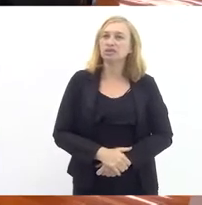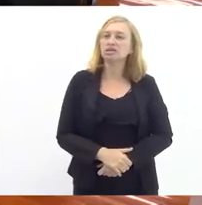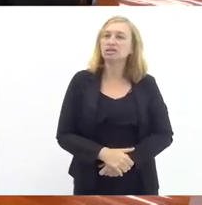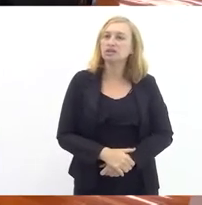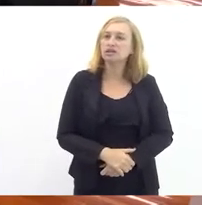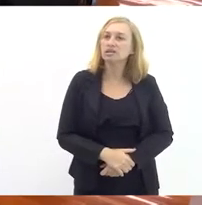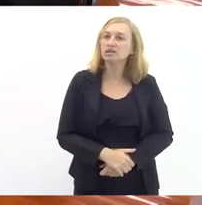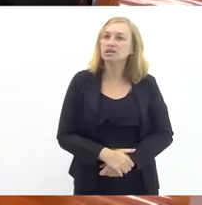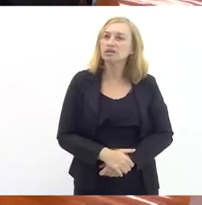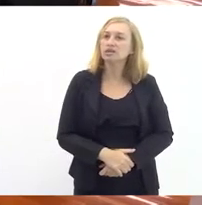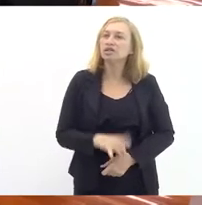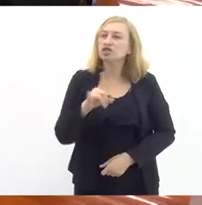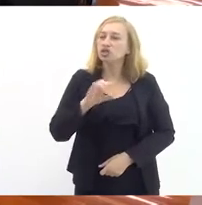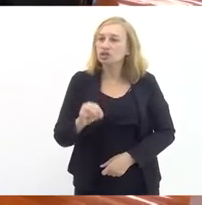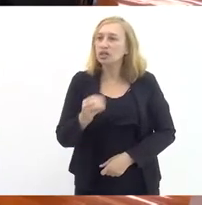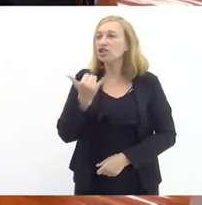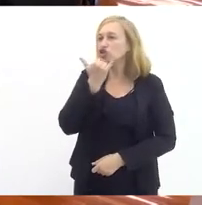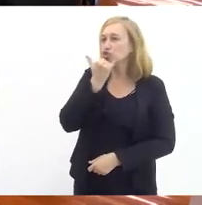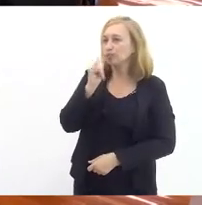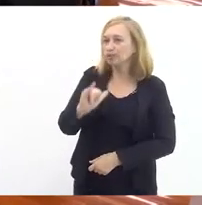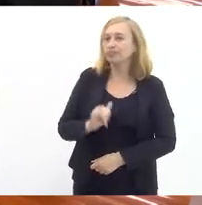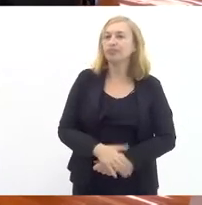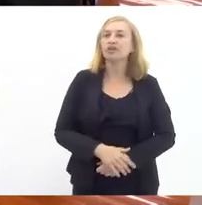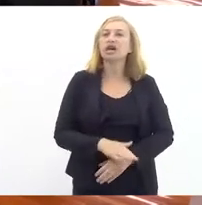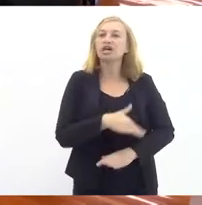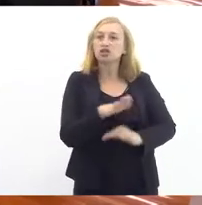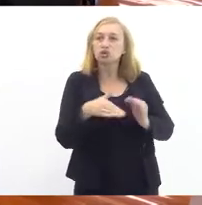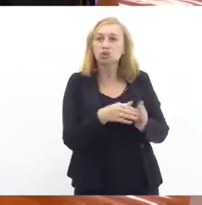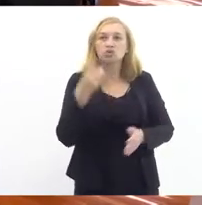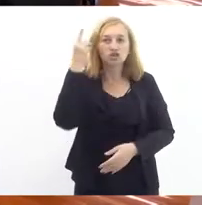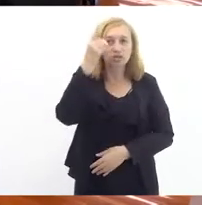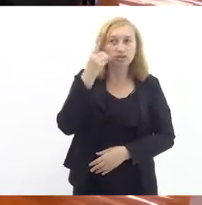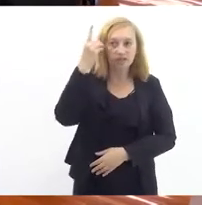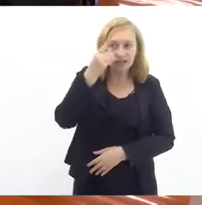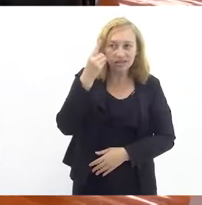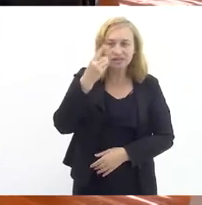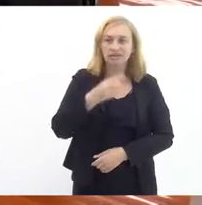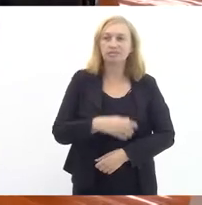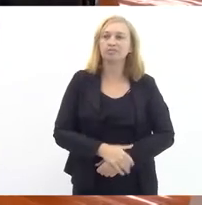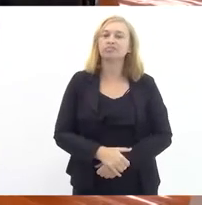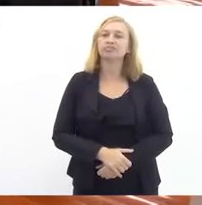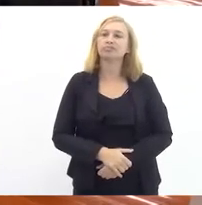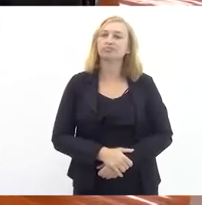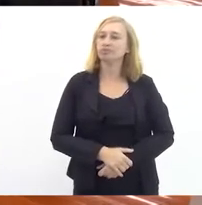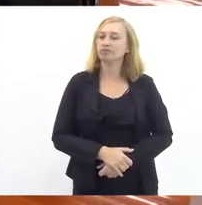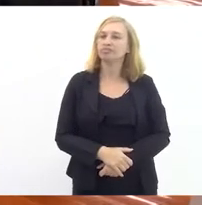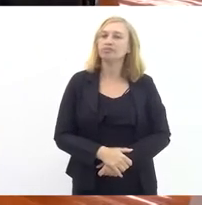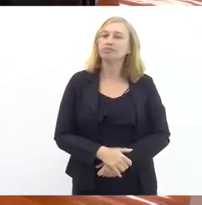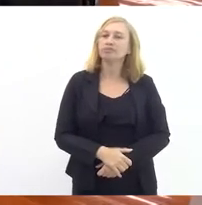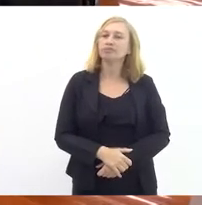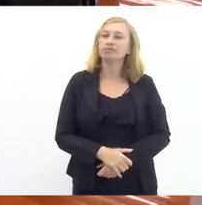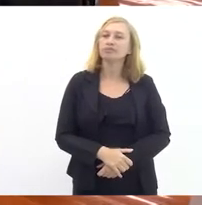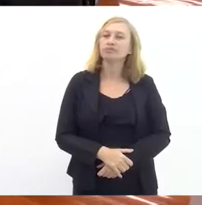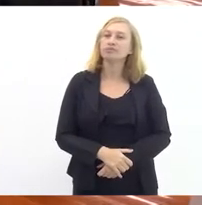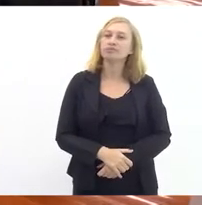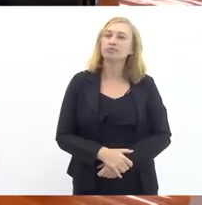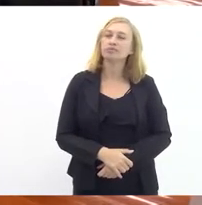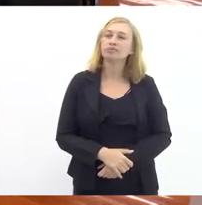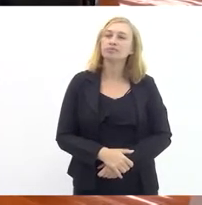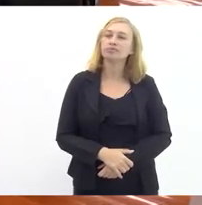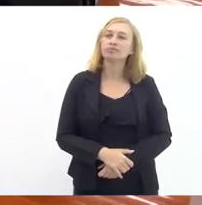Ah, tá, Dionísio, desculpa. Senhores deputados e senhoras deputadas, eu queria